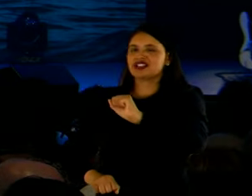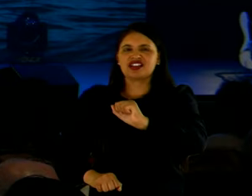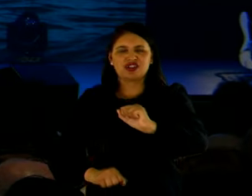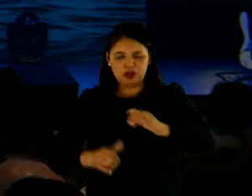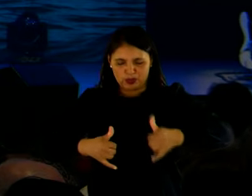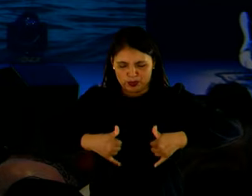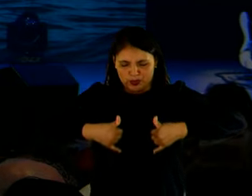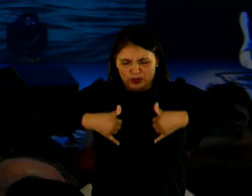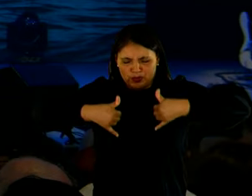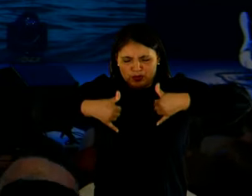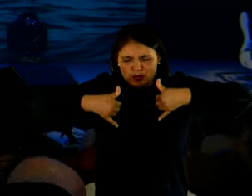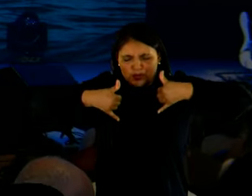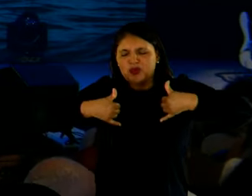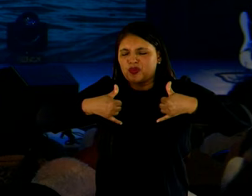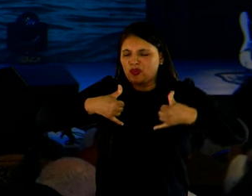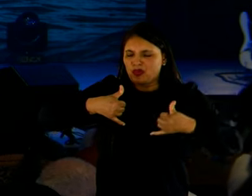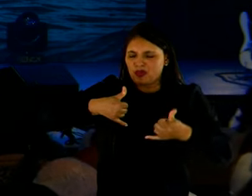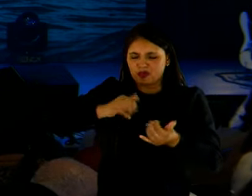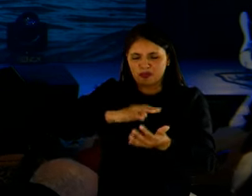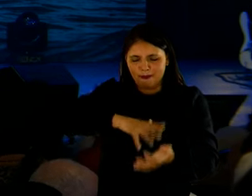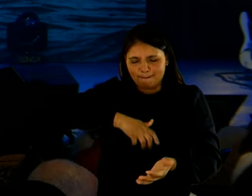Ele vai entender o que é.